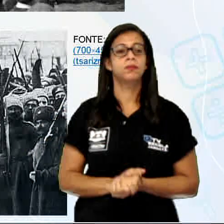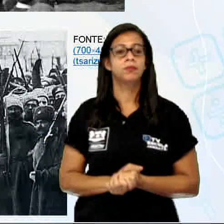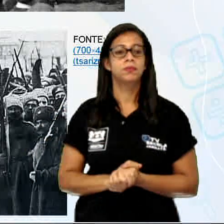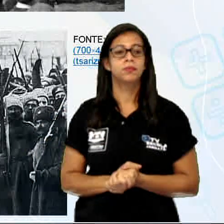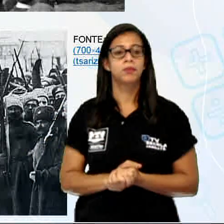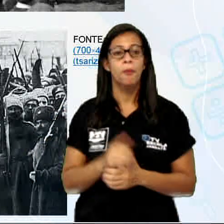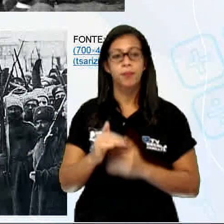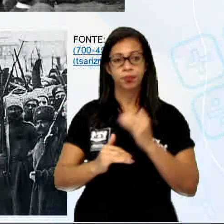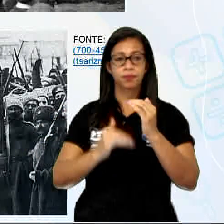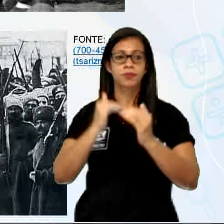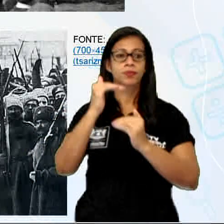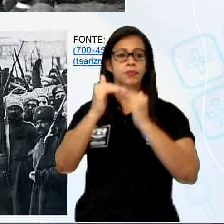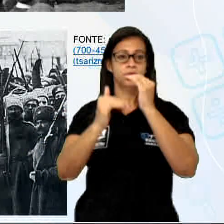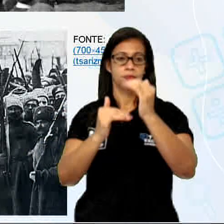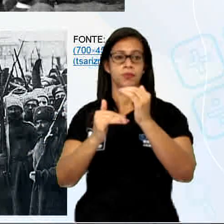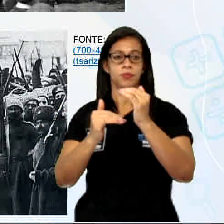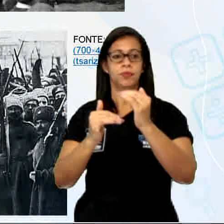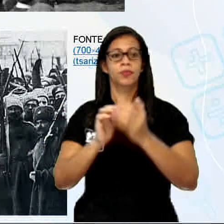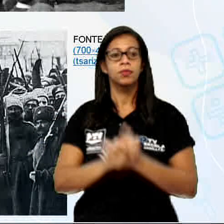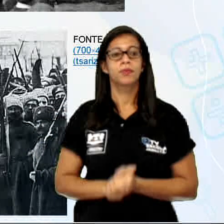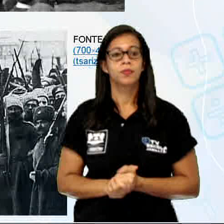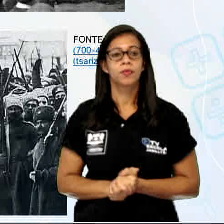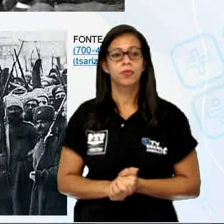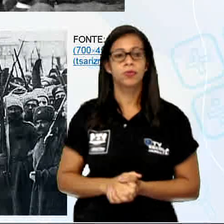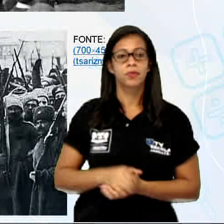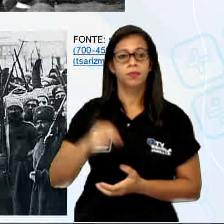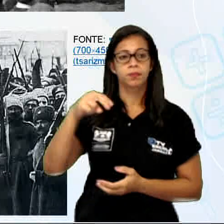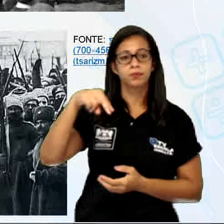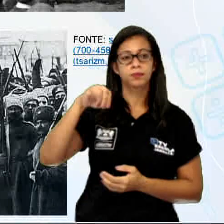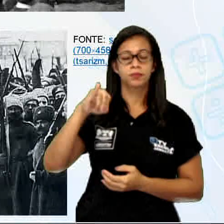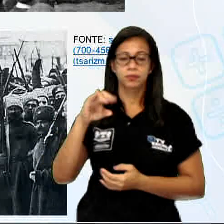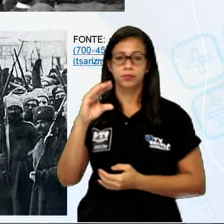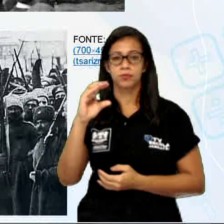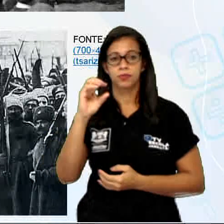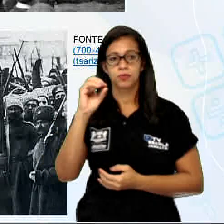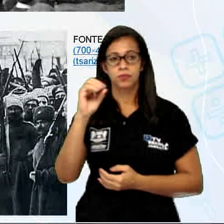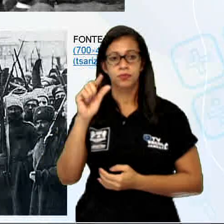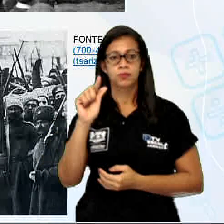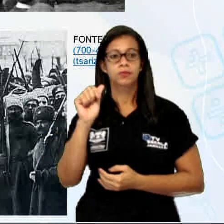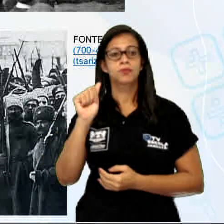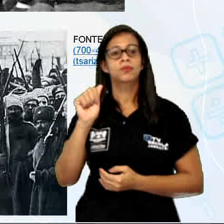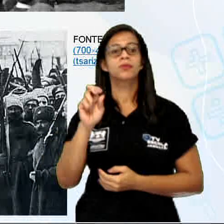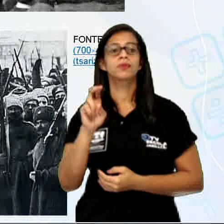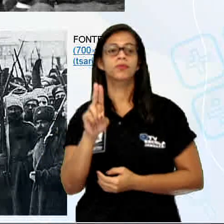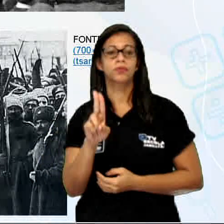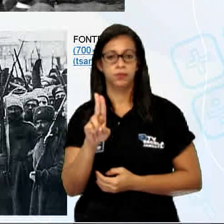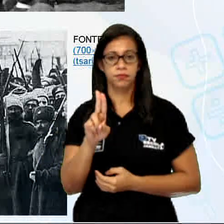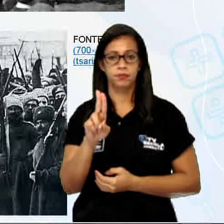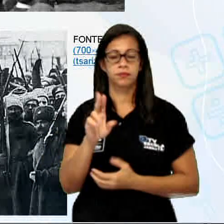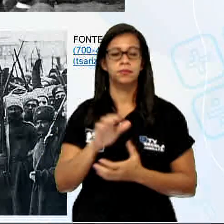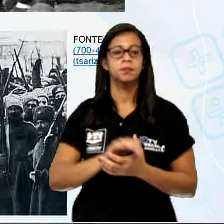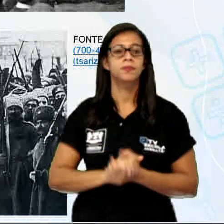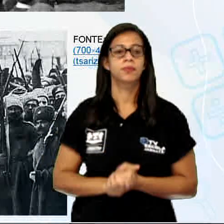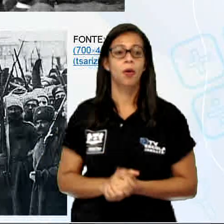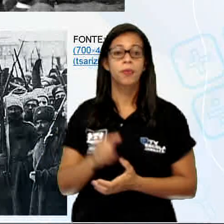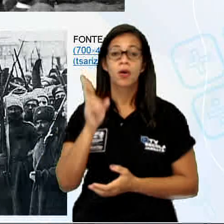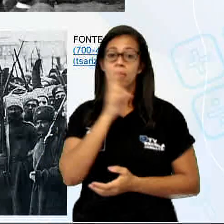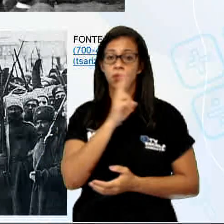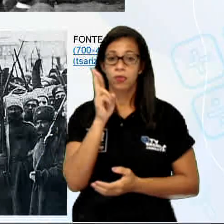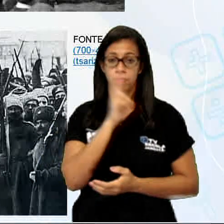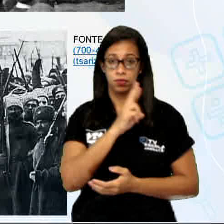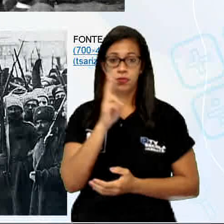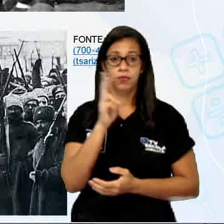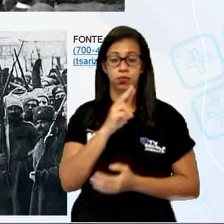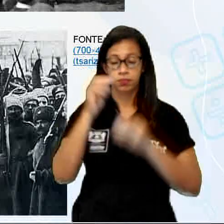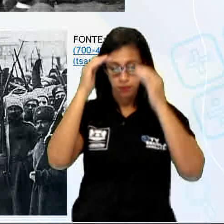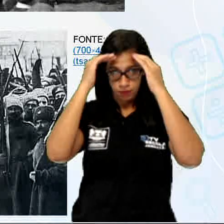calendário juliano, por quê? Porque a Rússia segue o calendário instituído pela Igreja Católica Ortodoxa,